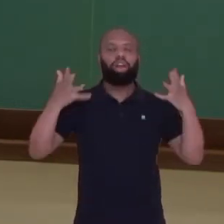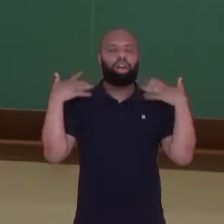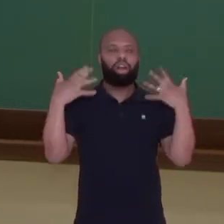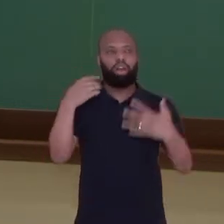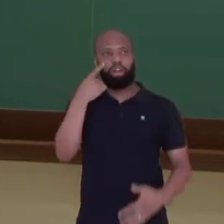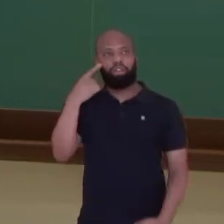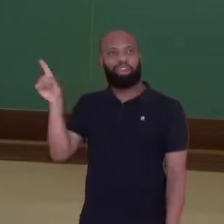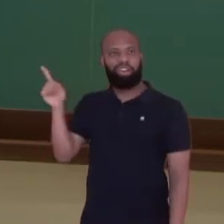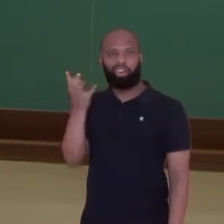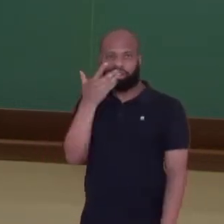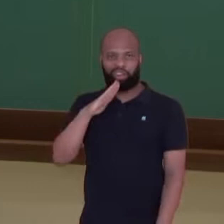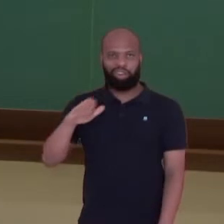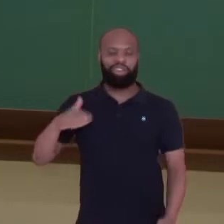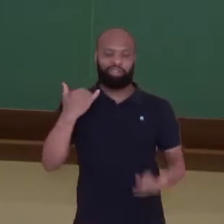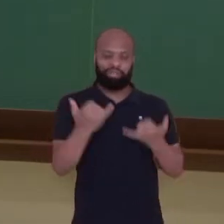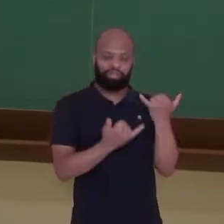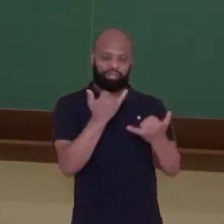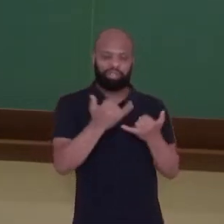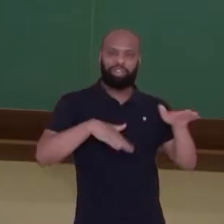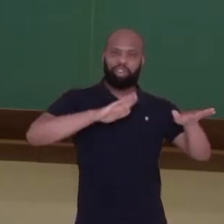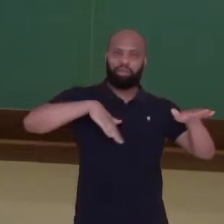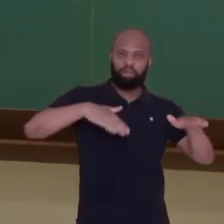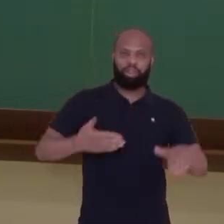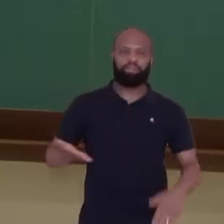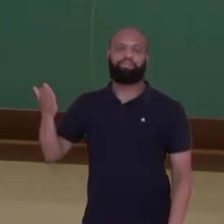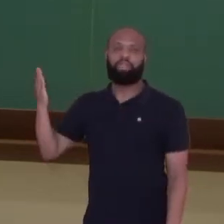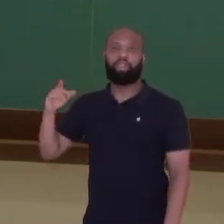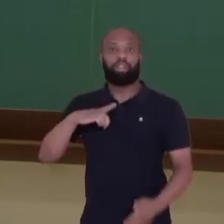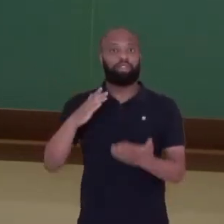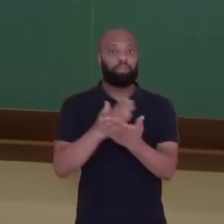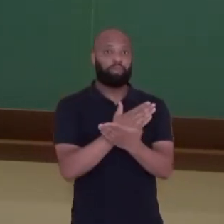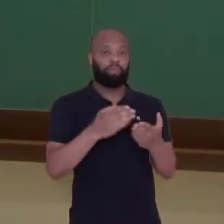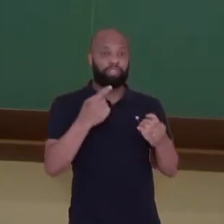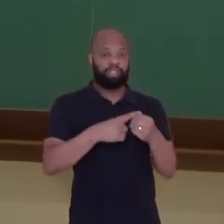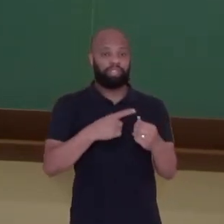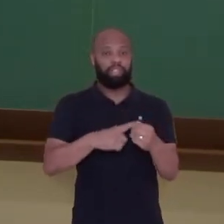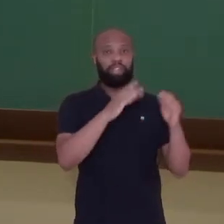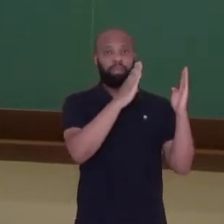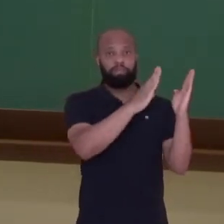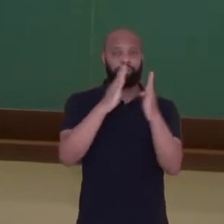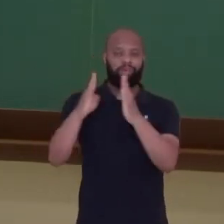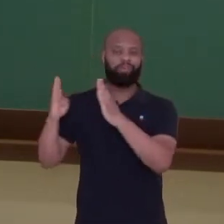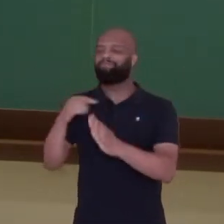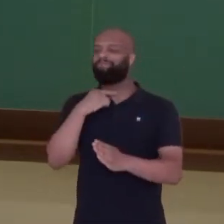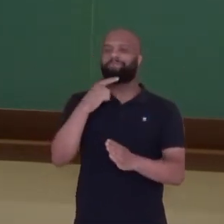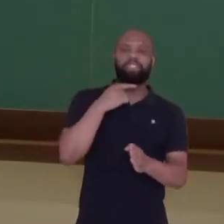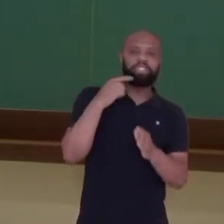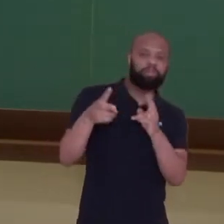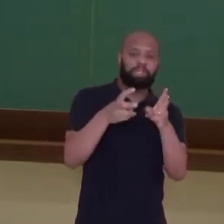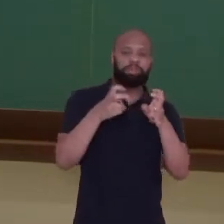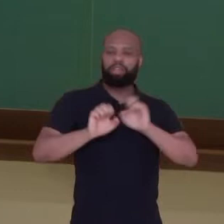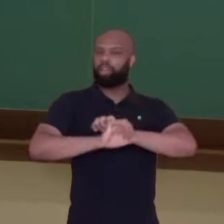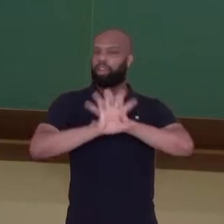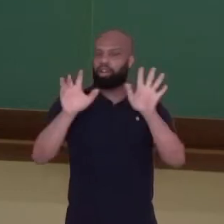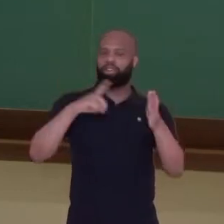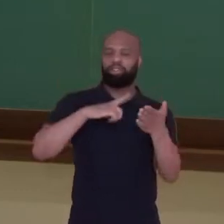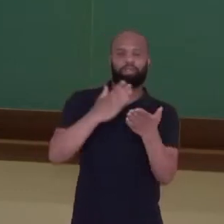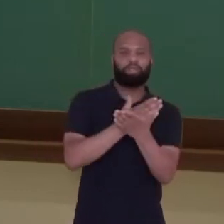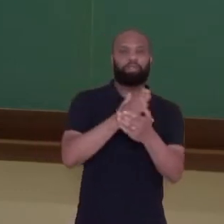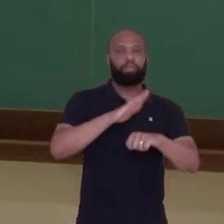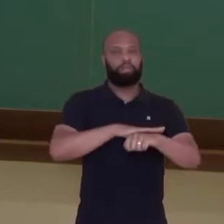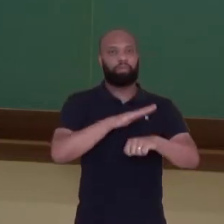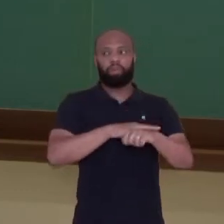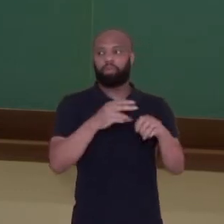crianças brincando na praia. Então, algumas cidades, essas estações não são bem definidas. Tem alguns momentos